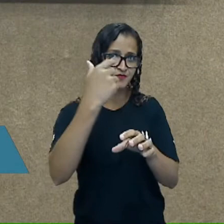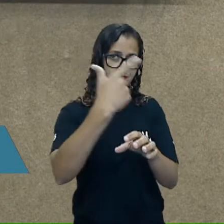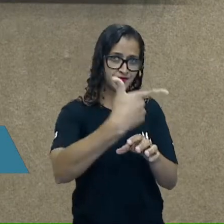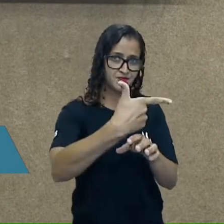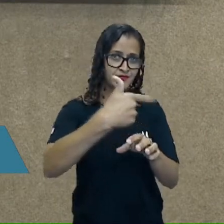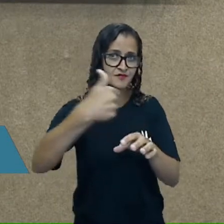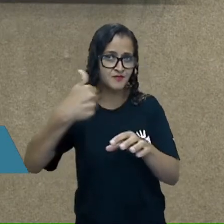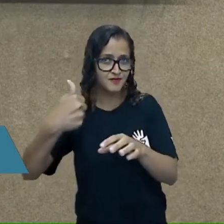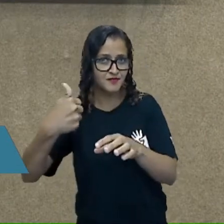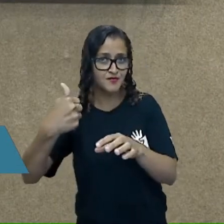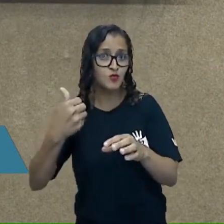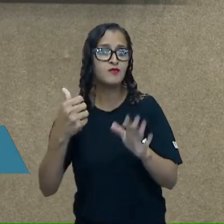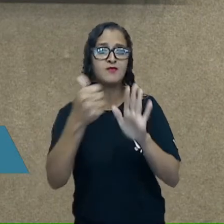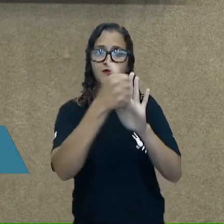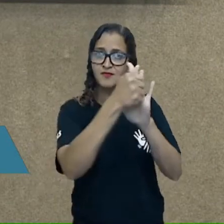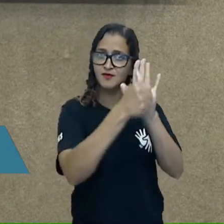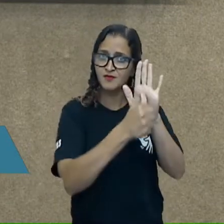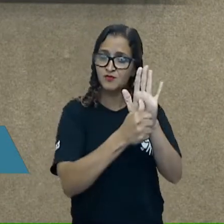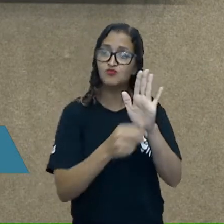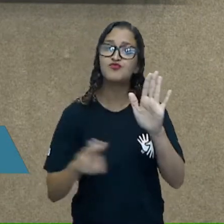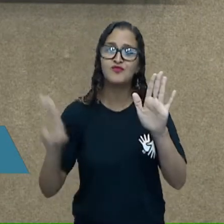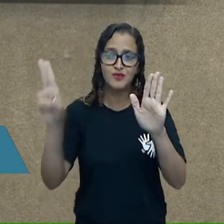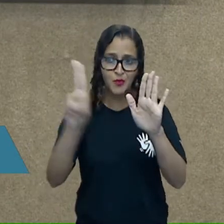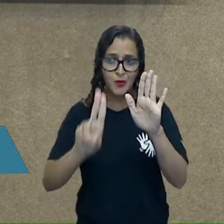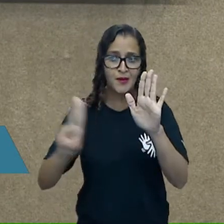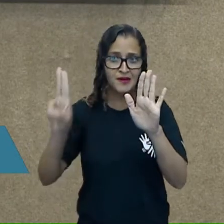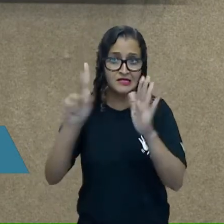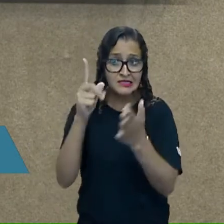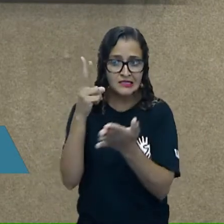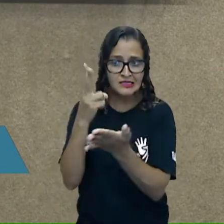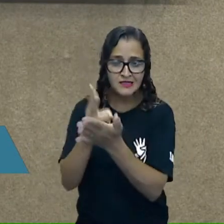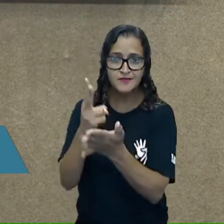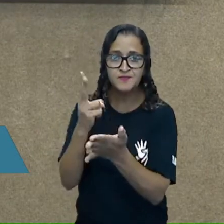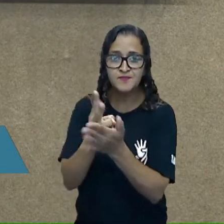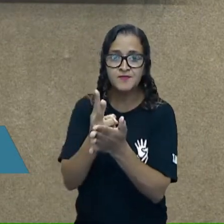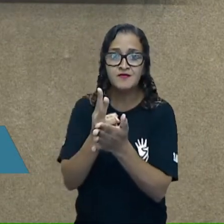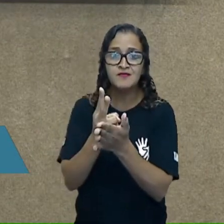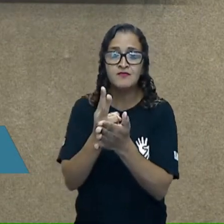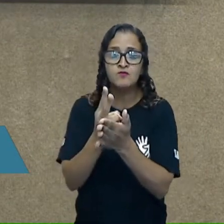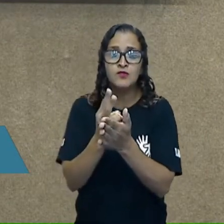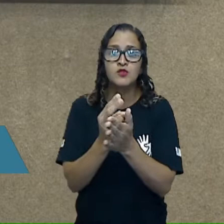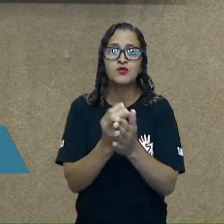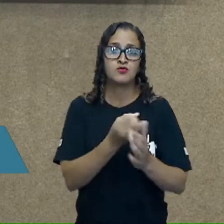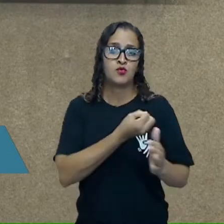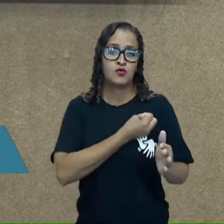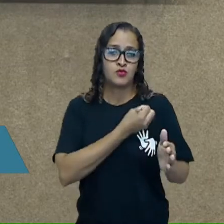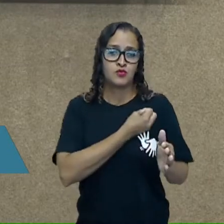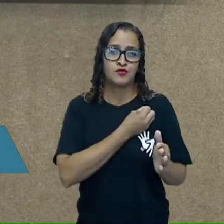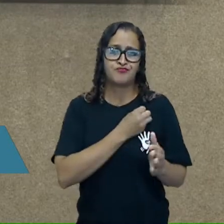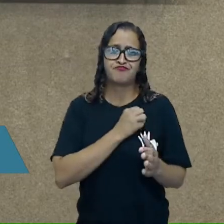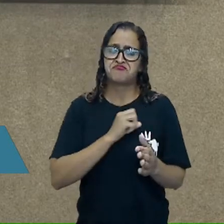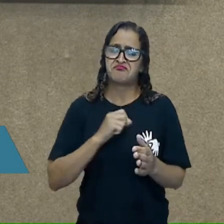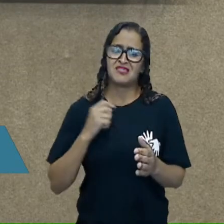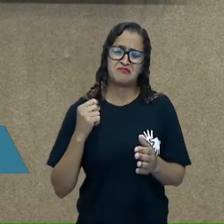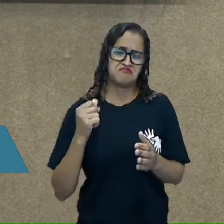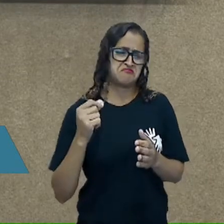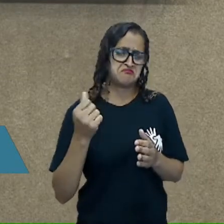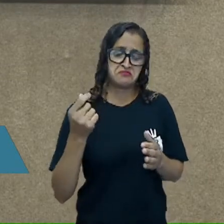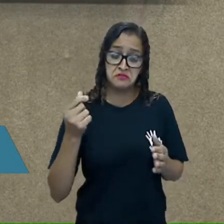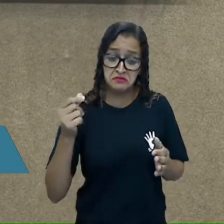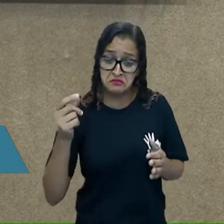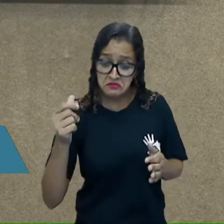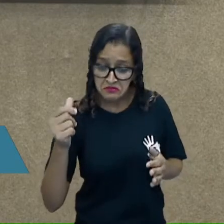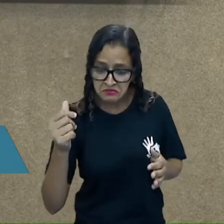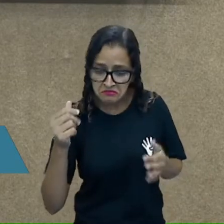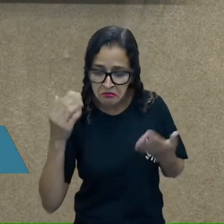utilizo os algarismos. Então, os números, eles são infinitos. Talvez vocês ainda não conheçam